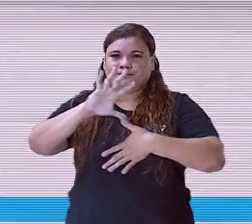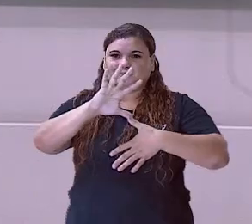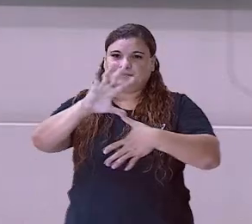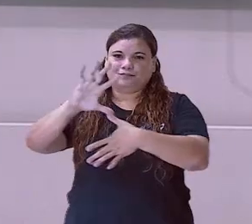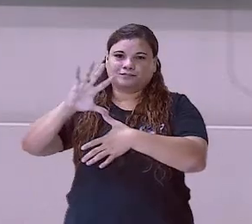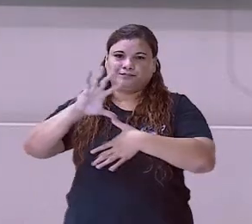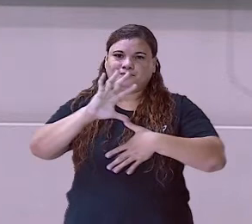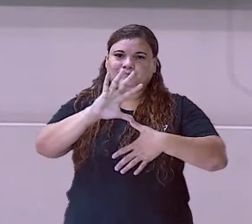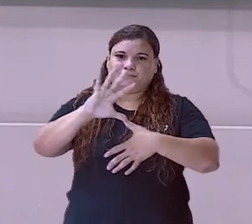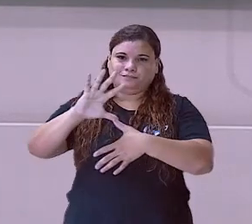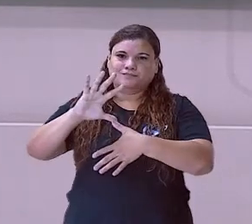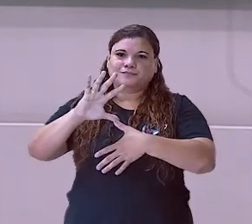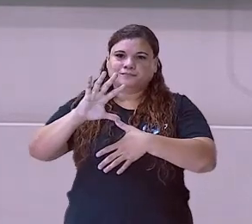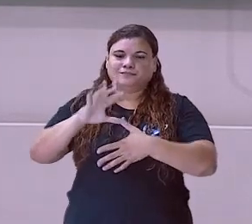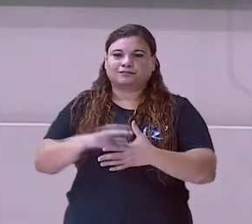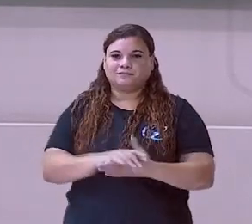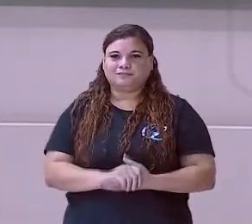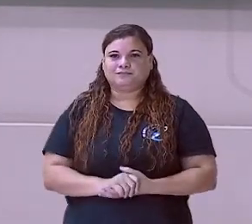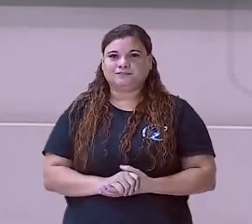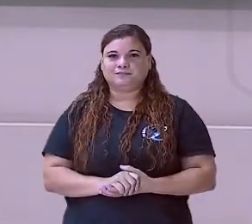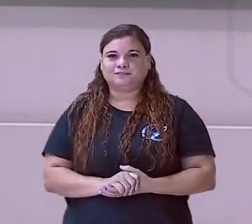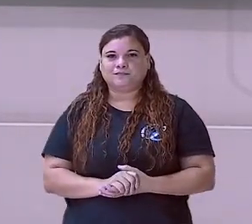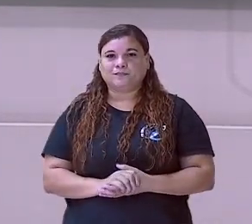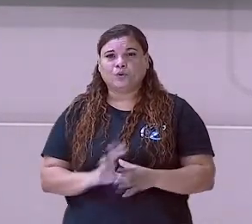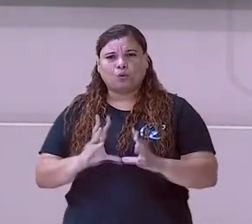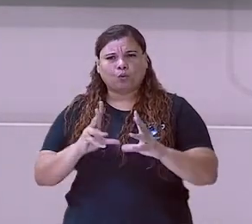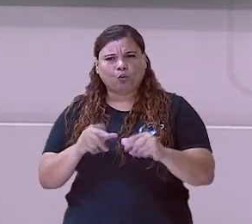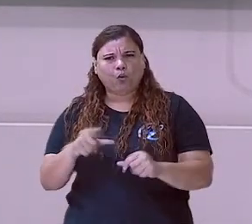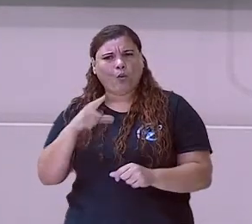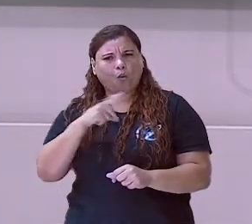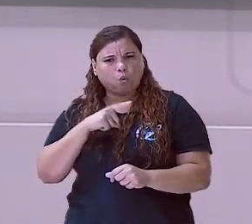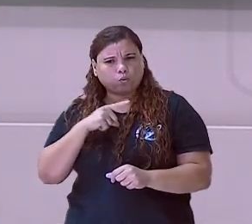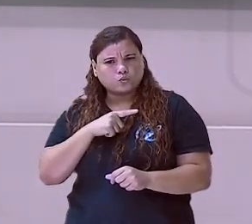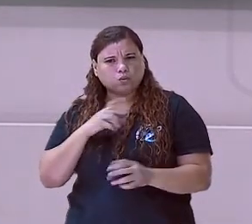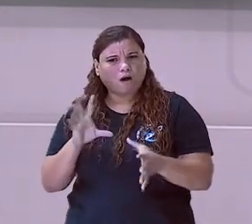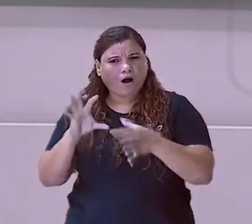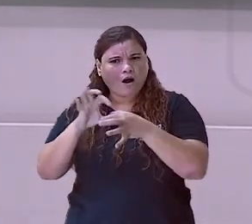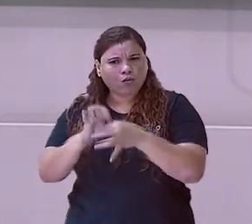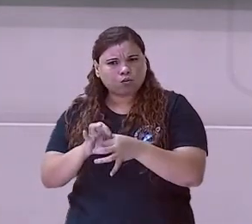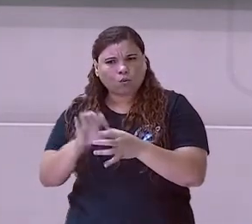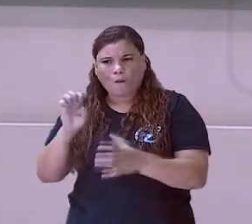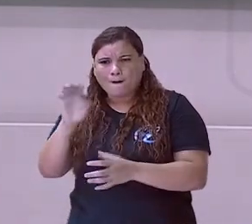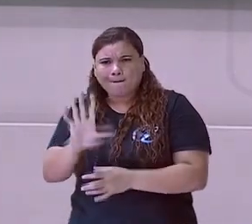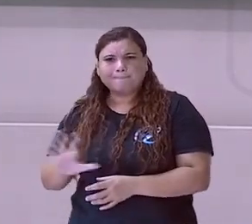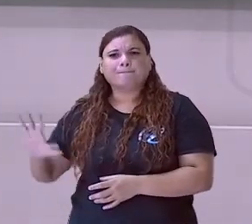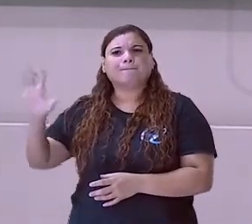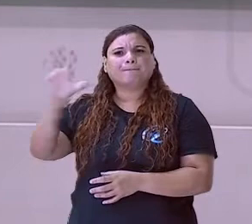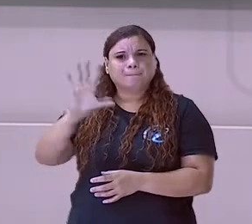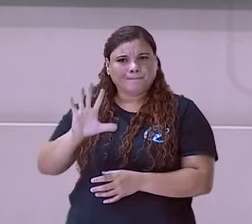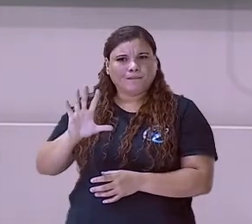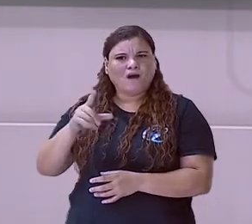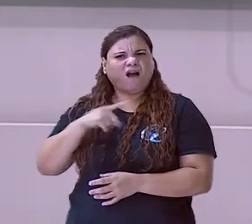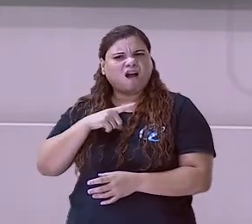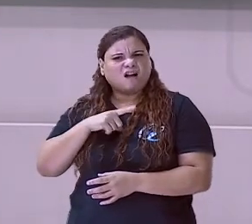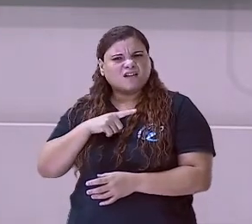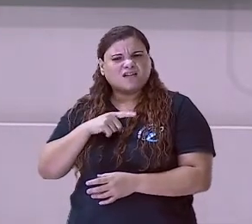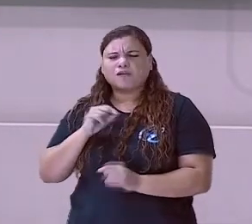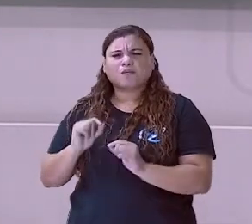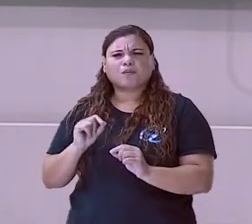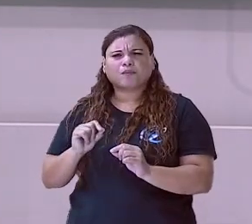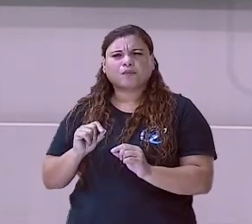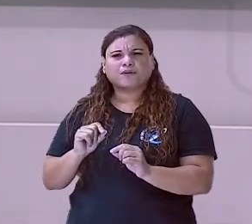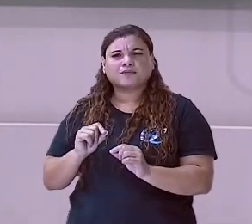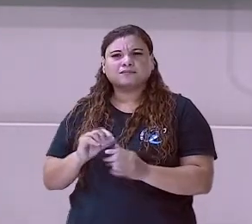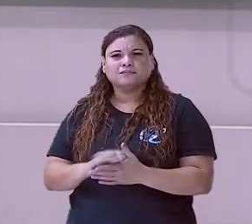que fazem parte da União Europeia, eles tinham muito além de que